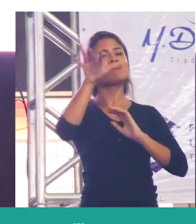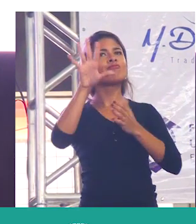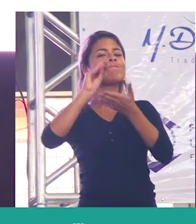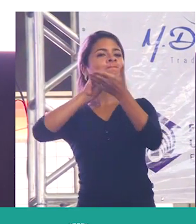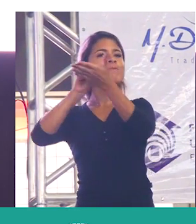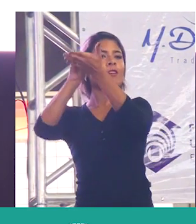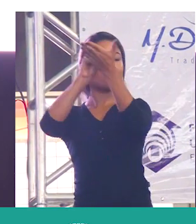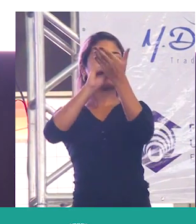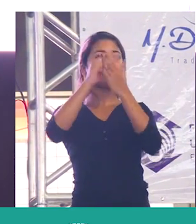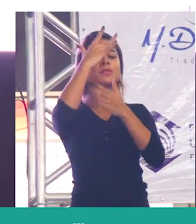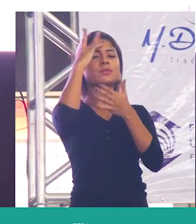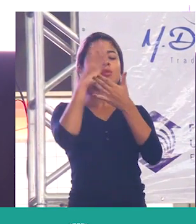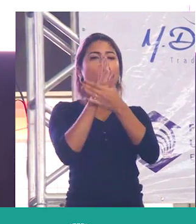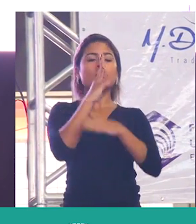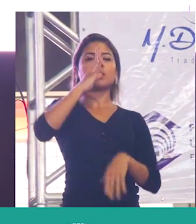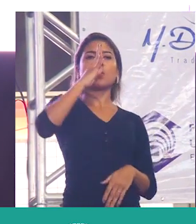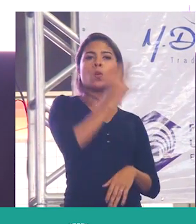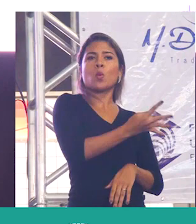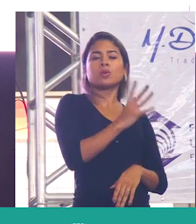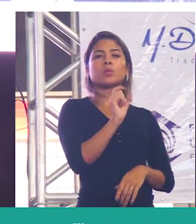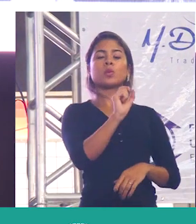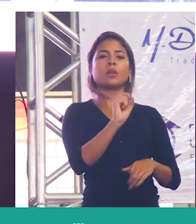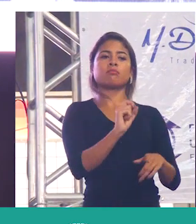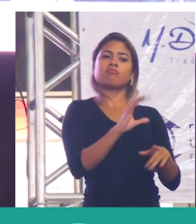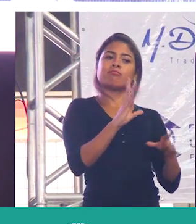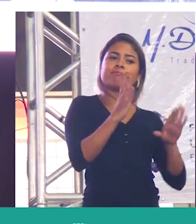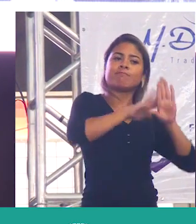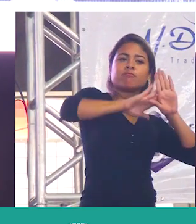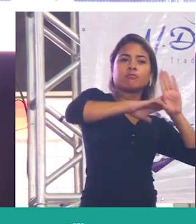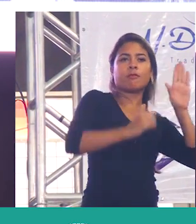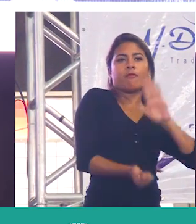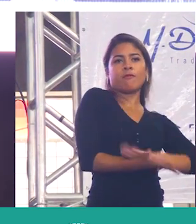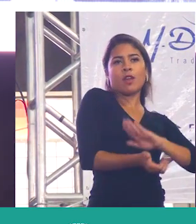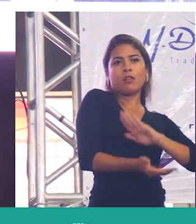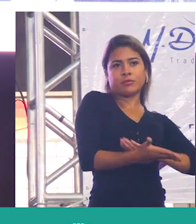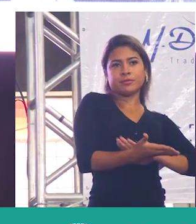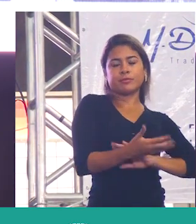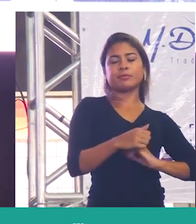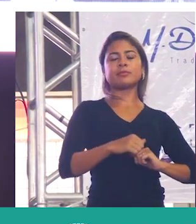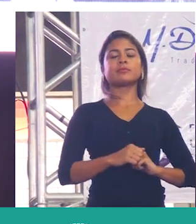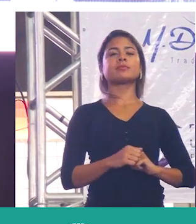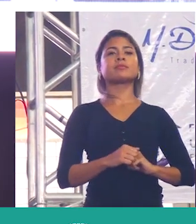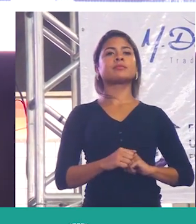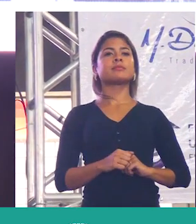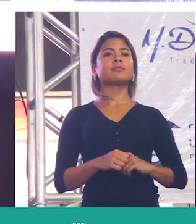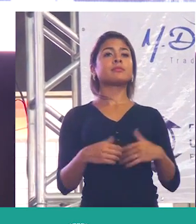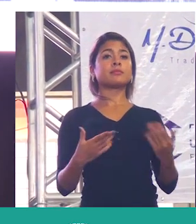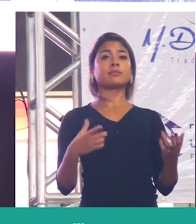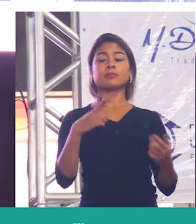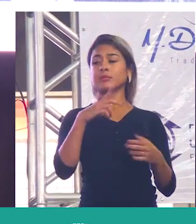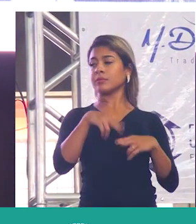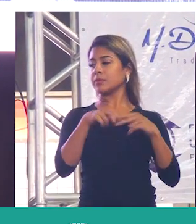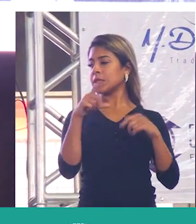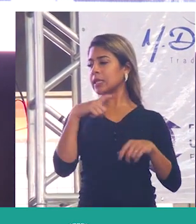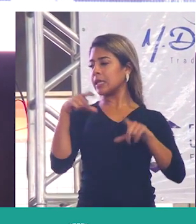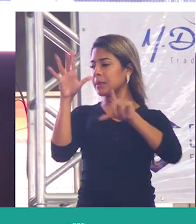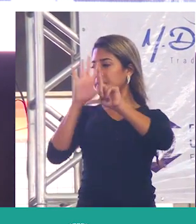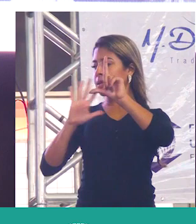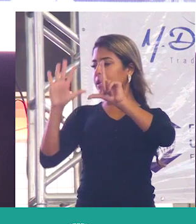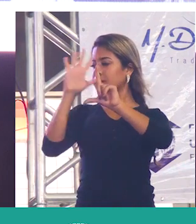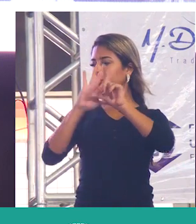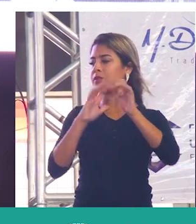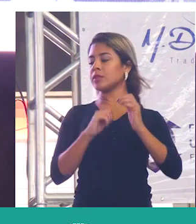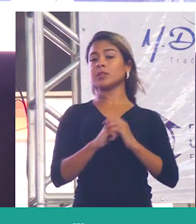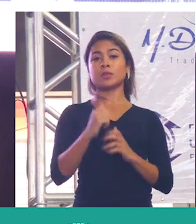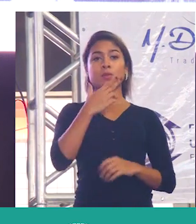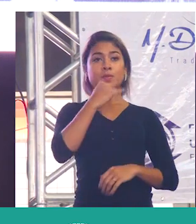muita acusação de corrupção envolvendo o órgão. E aí, pessoal, imagens do JK em